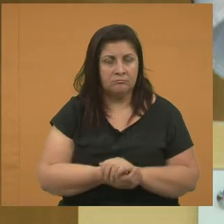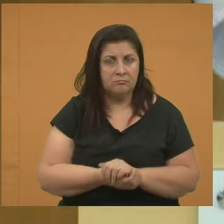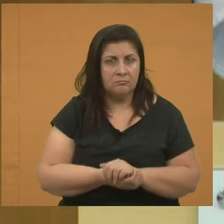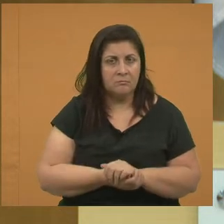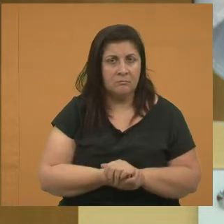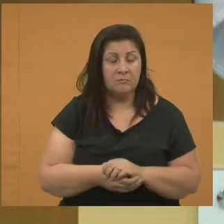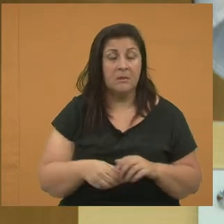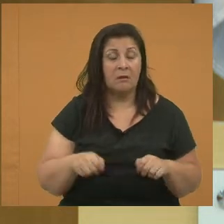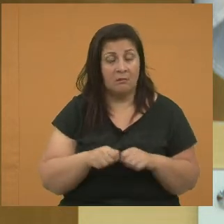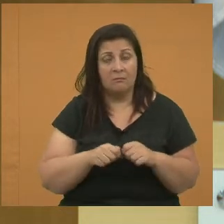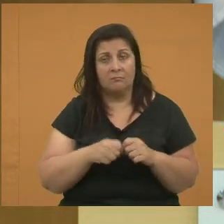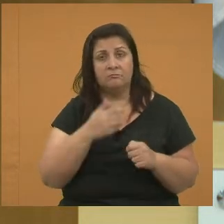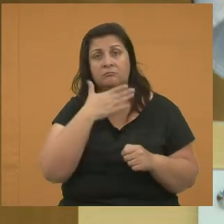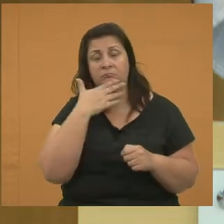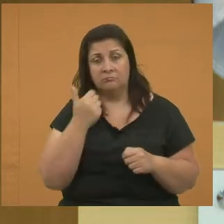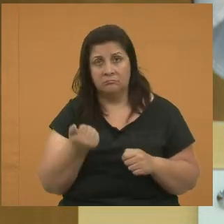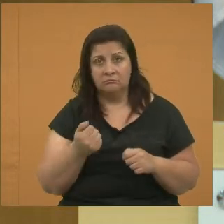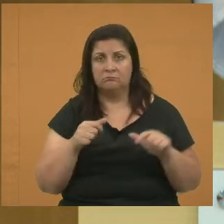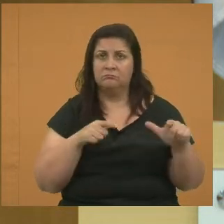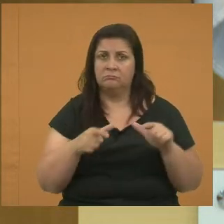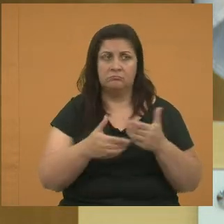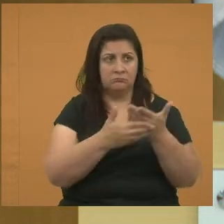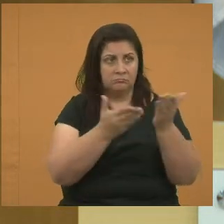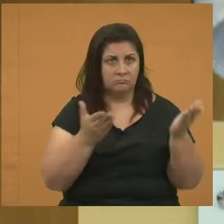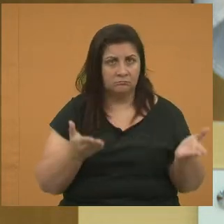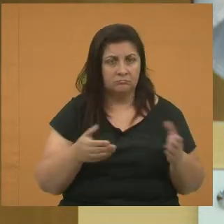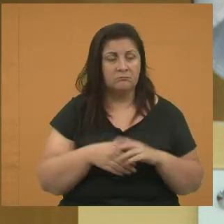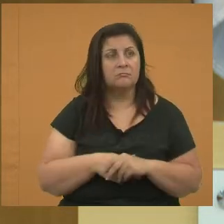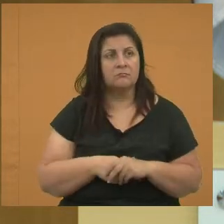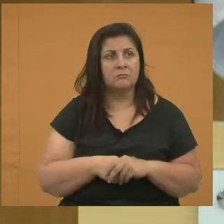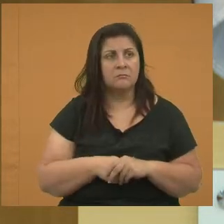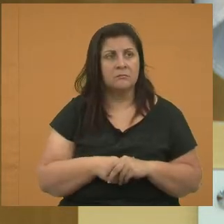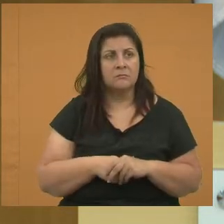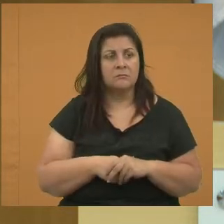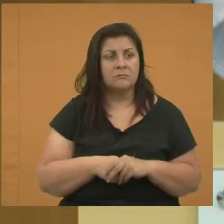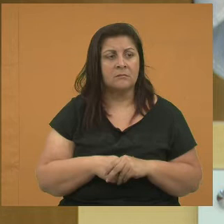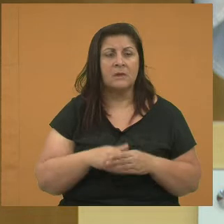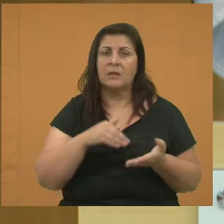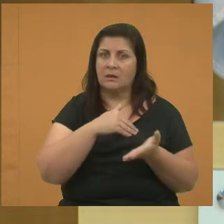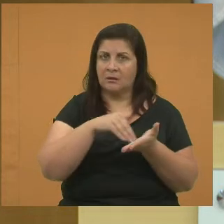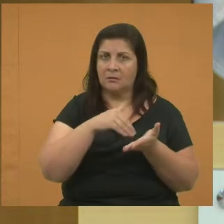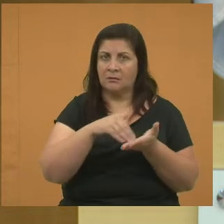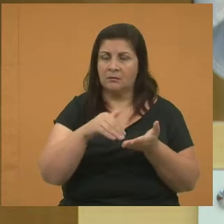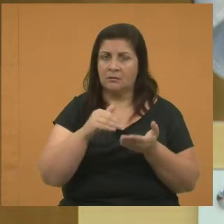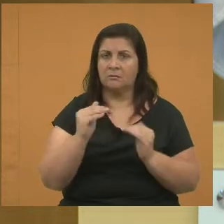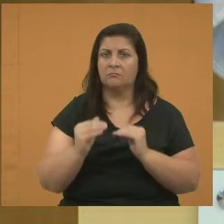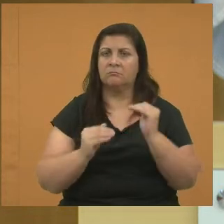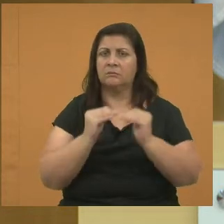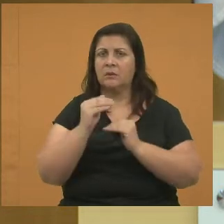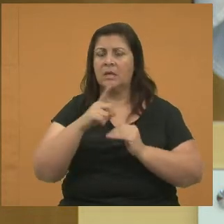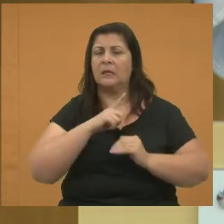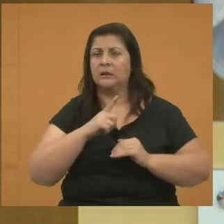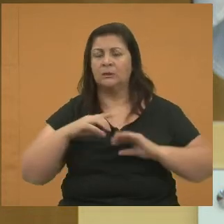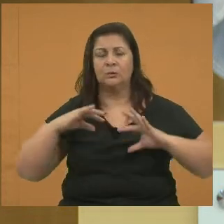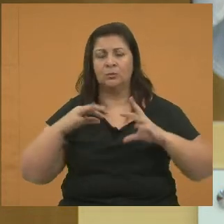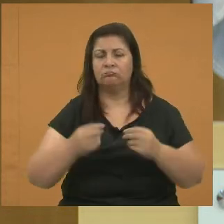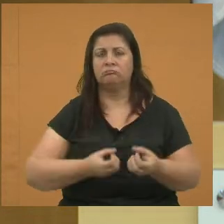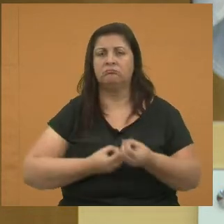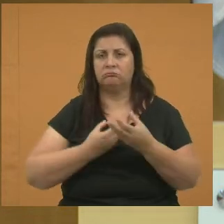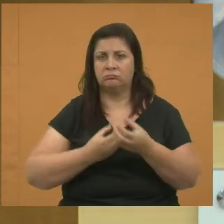possa realmente melhorar o trabalho de vocês, na Secretaria de Desenvolvimento Econômico está esses dados muito